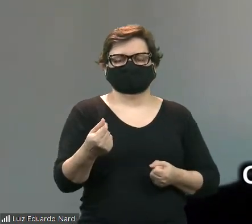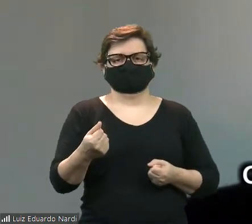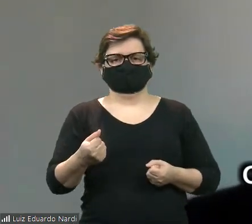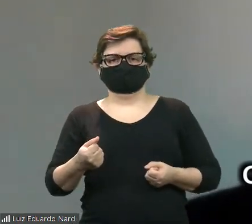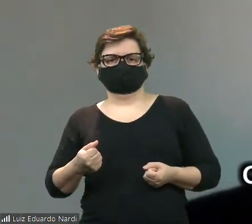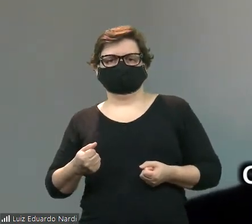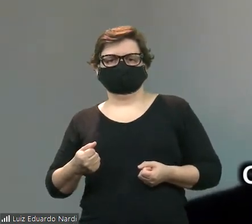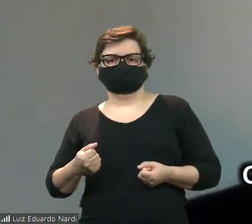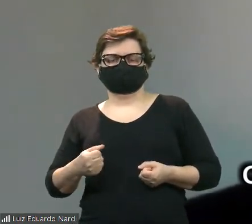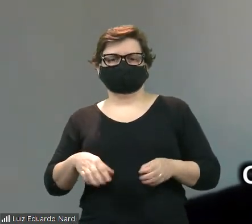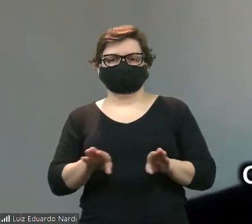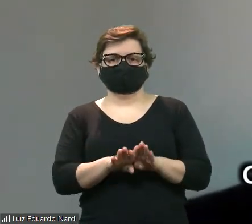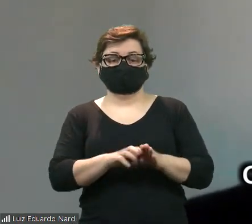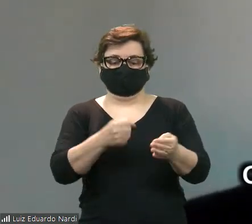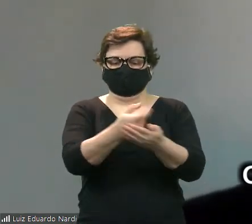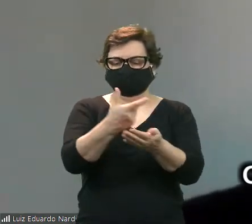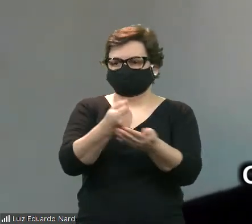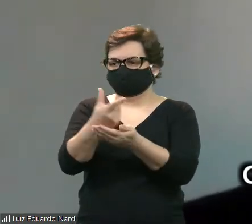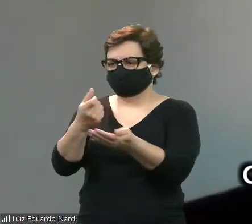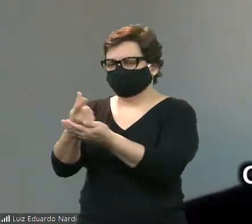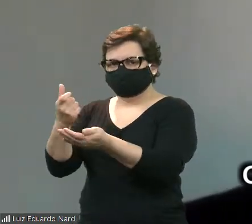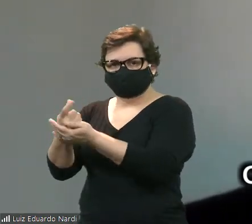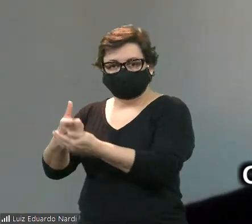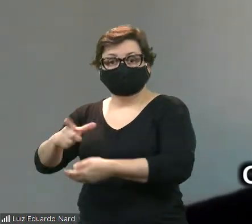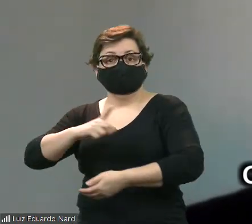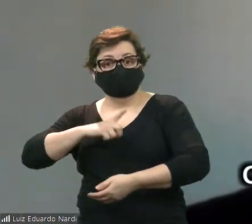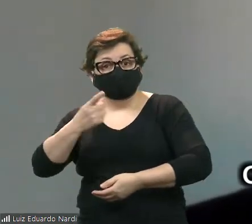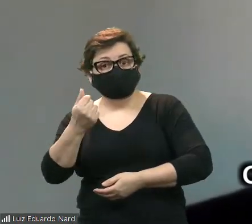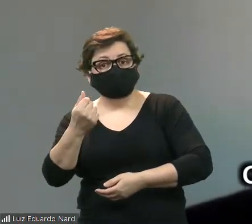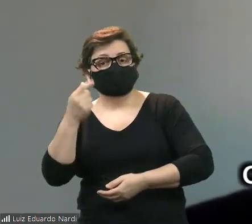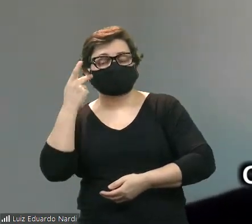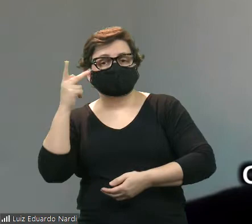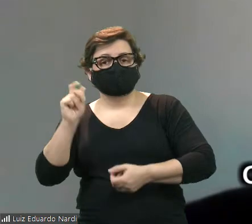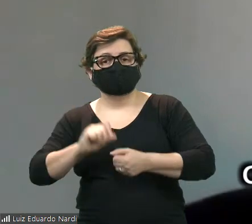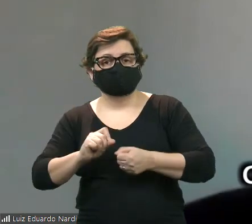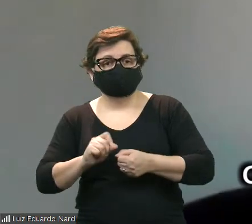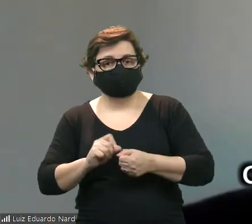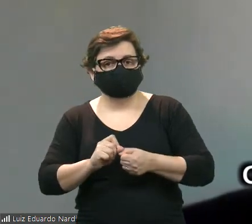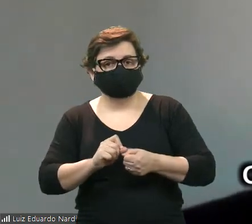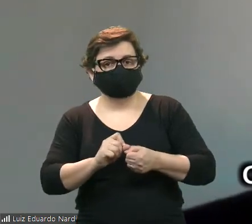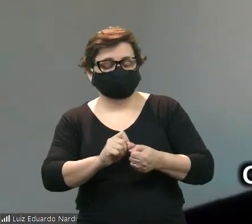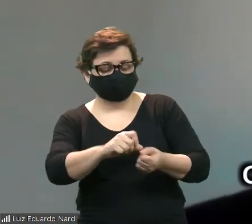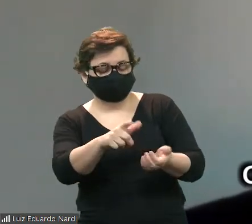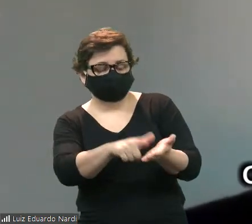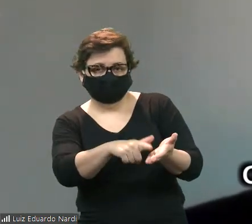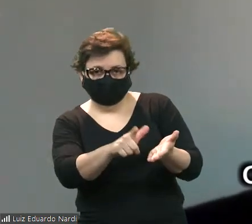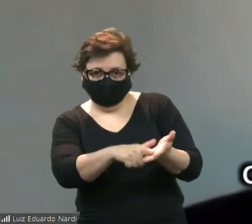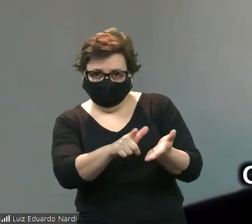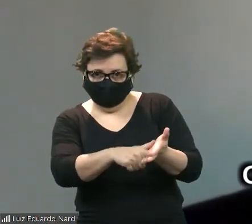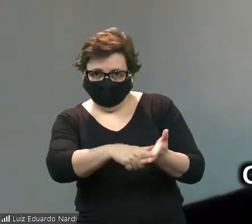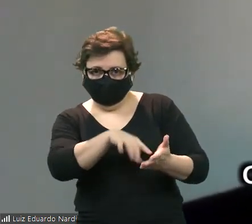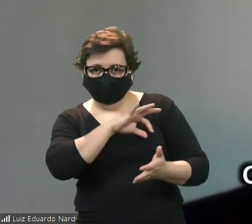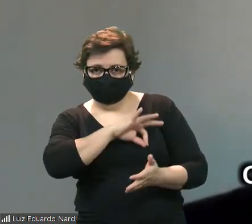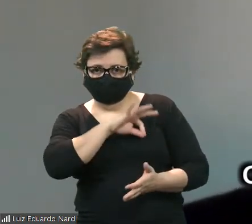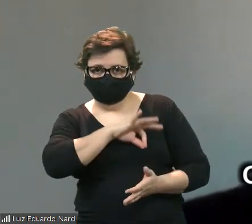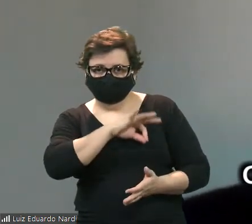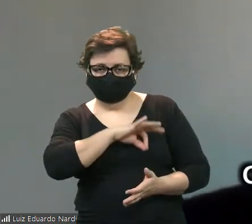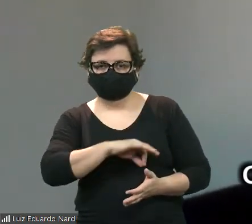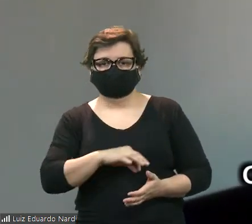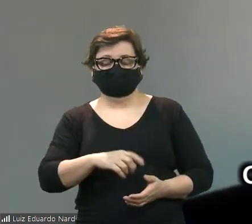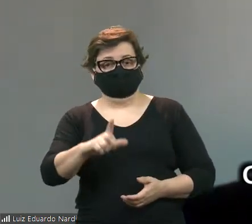preocupações de pagamento, de ter recursos para fazer a folha de pagamento,